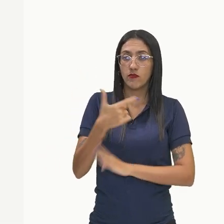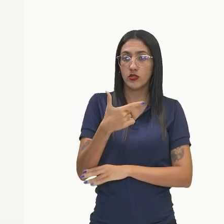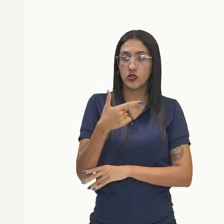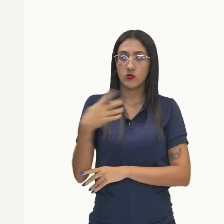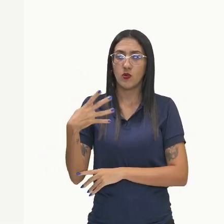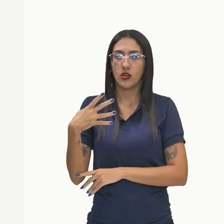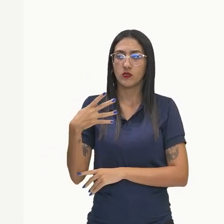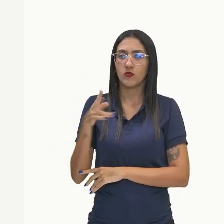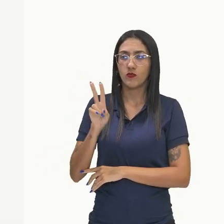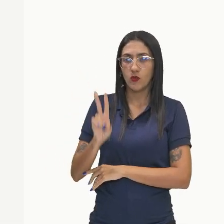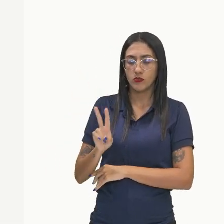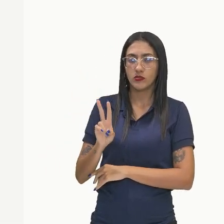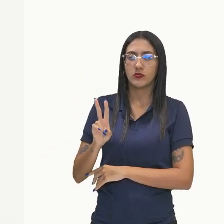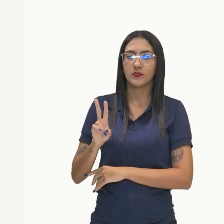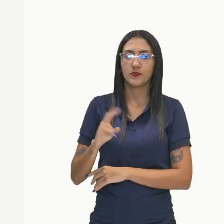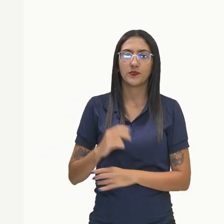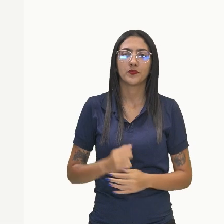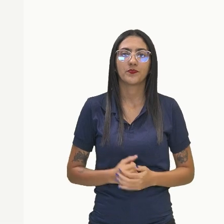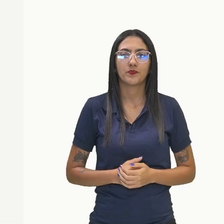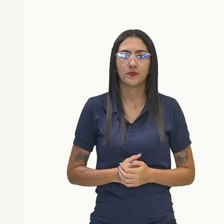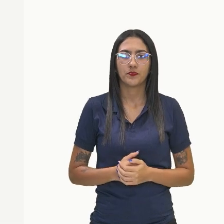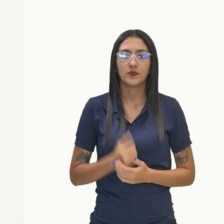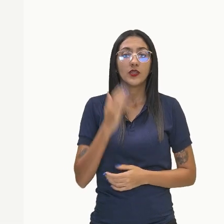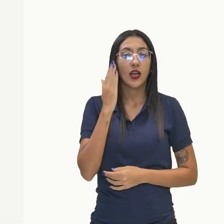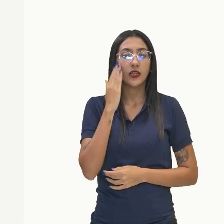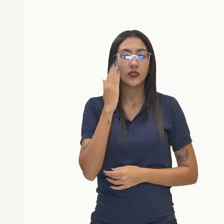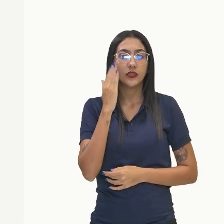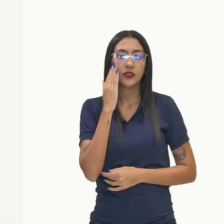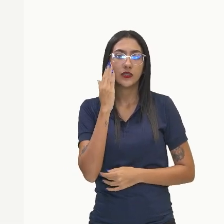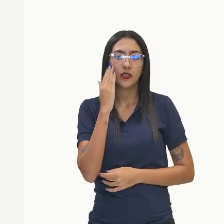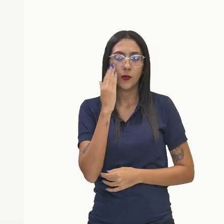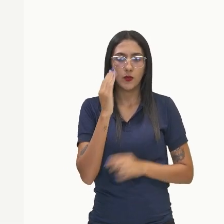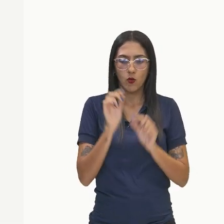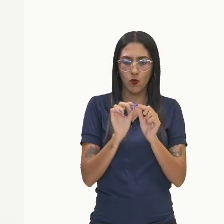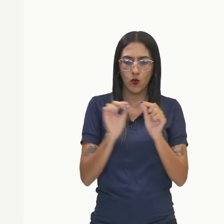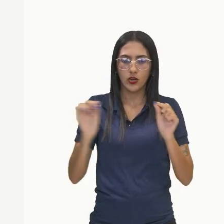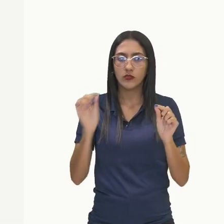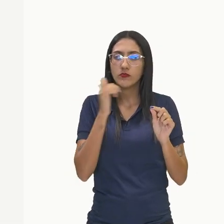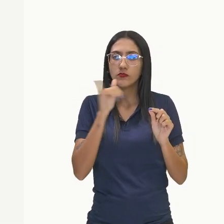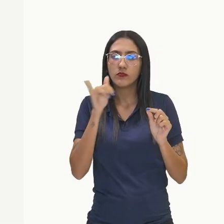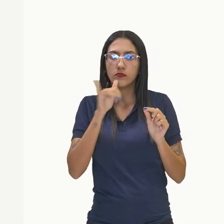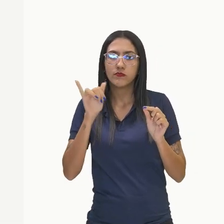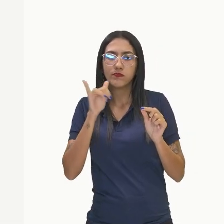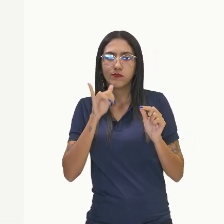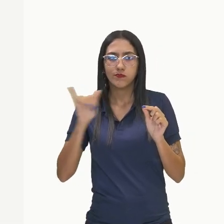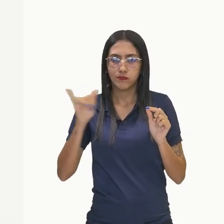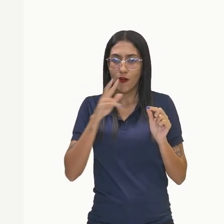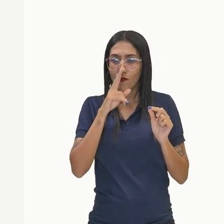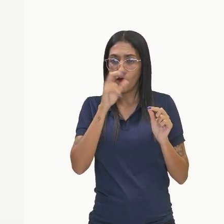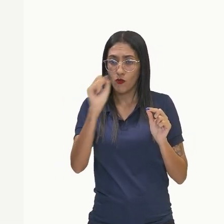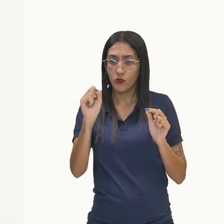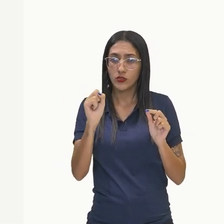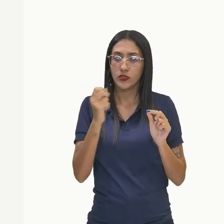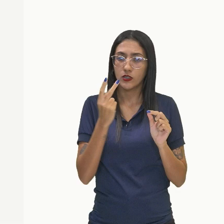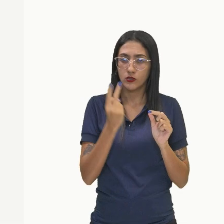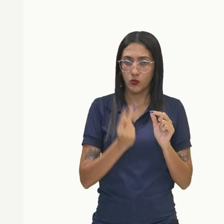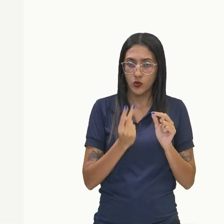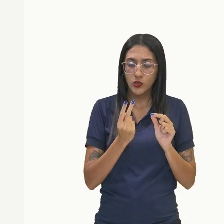motor. Sabendo que a corrente elétrica que percorre o motor é de 2 amperes, calcule a